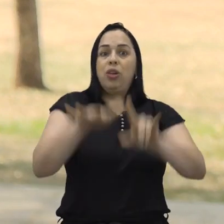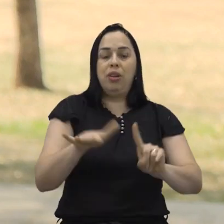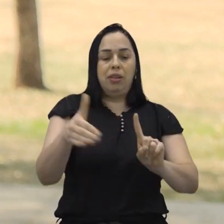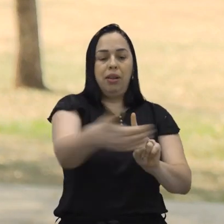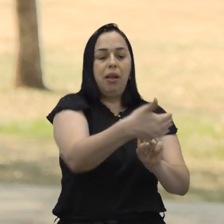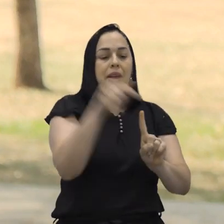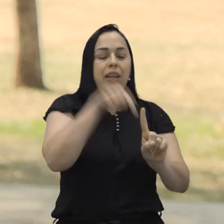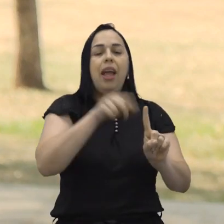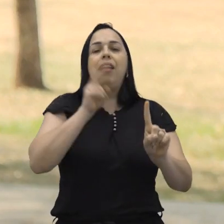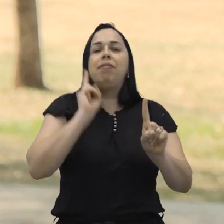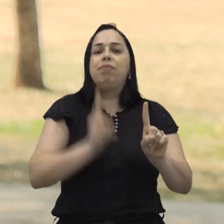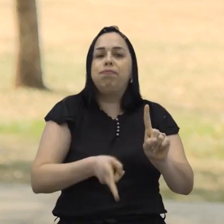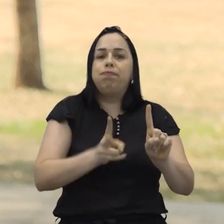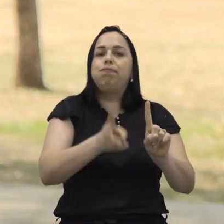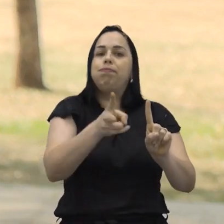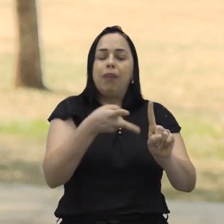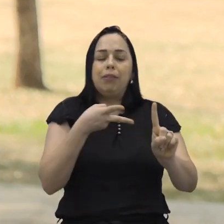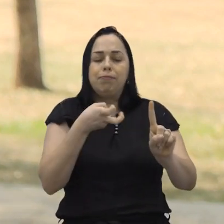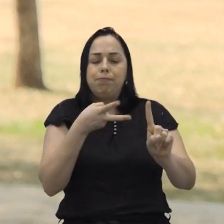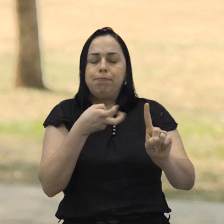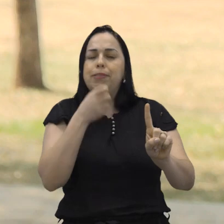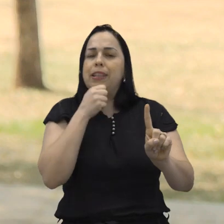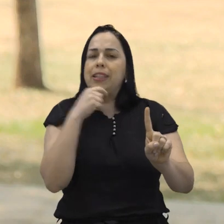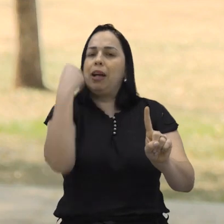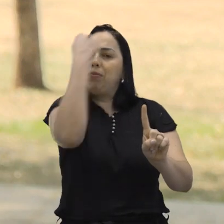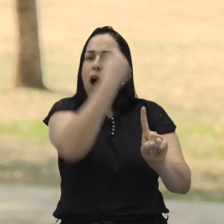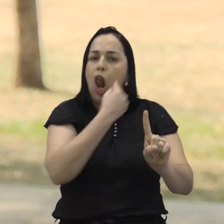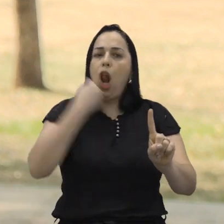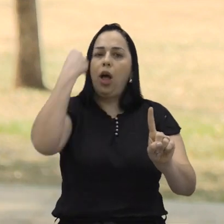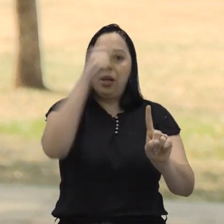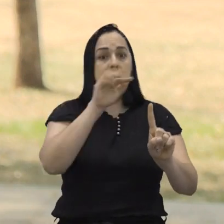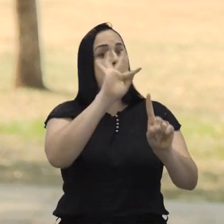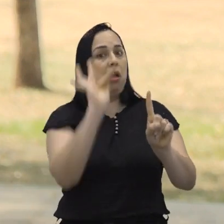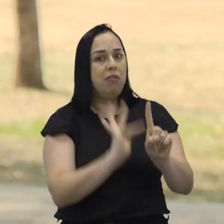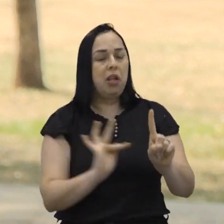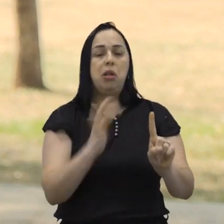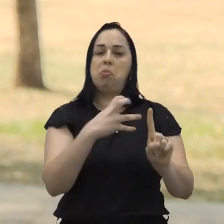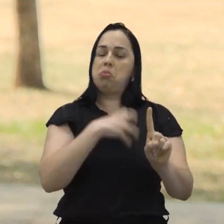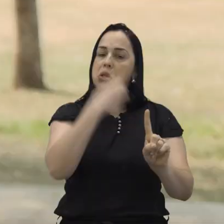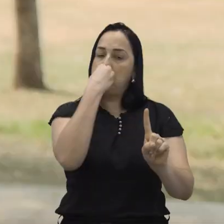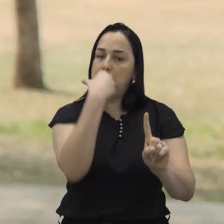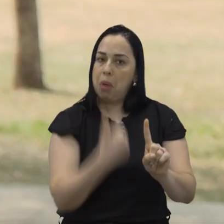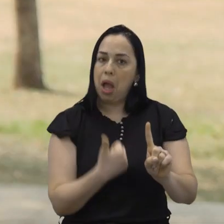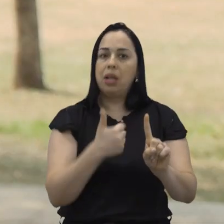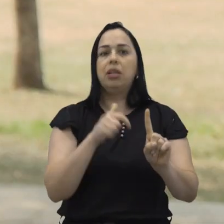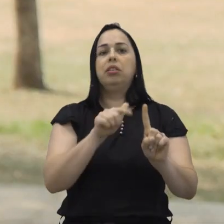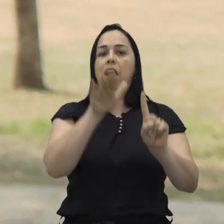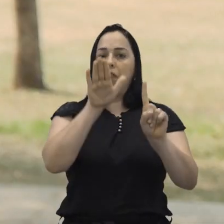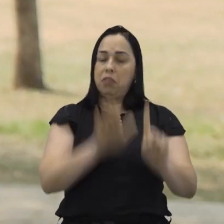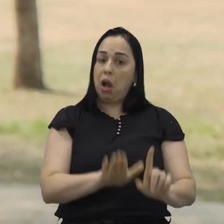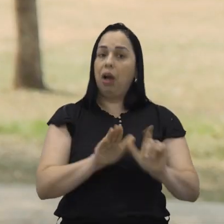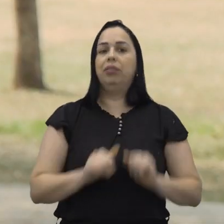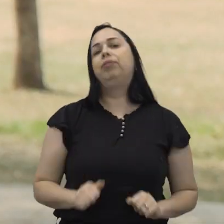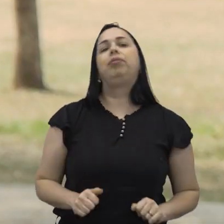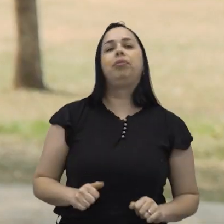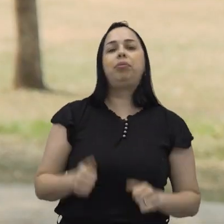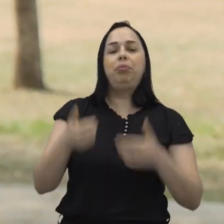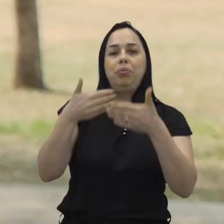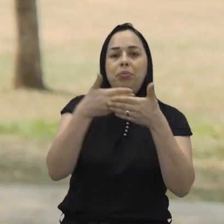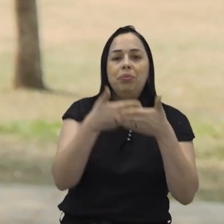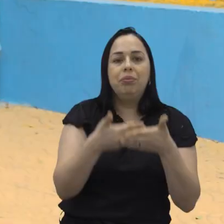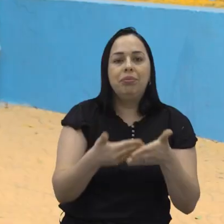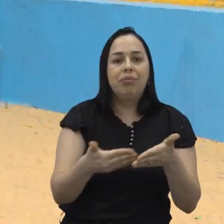mais inclusiva pelo período que a criança consegue permanecer e que a gente notando que está feliz. Ele está muito bem, está se sentindo bem,